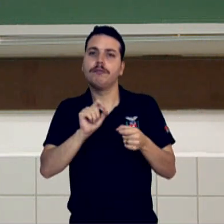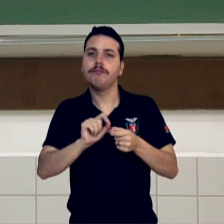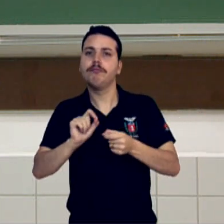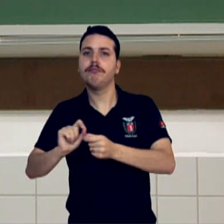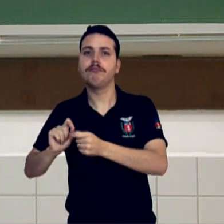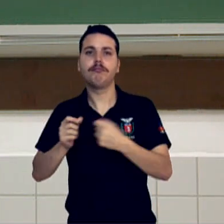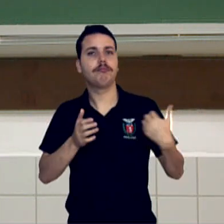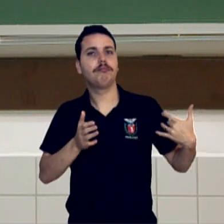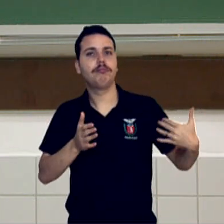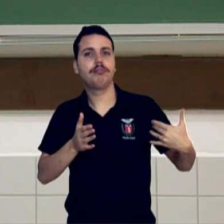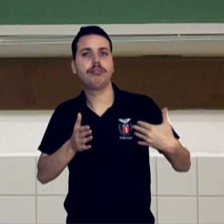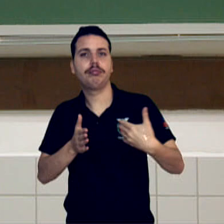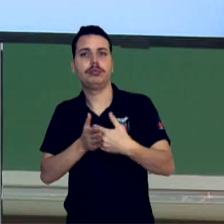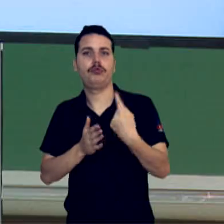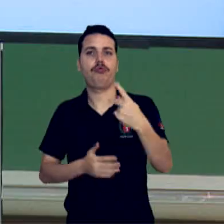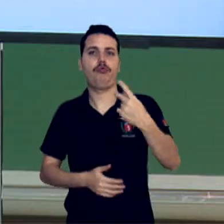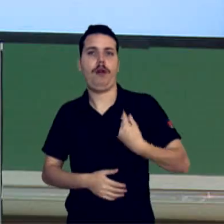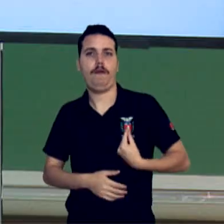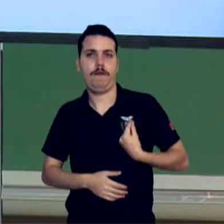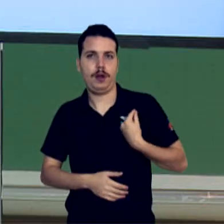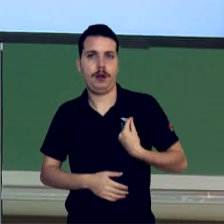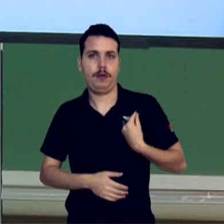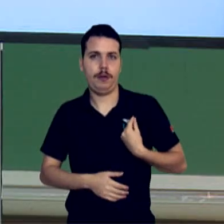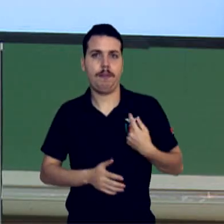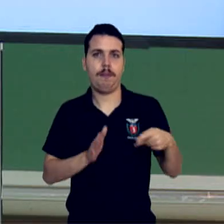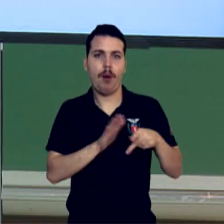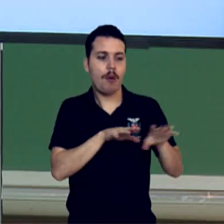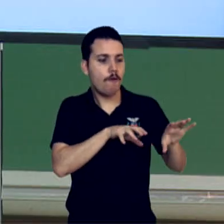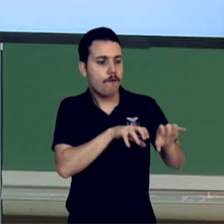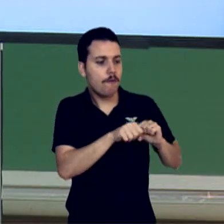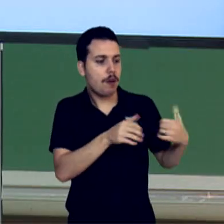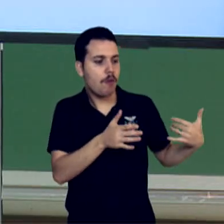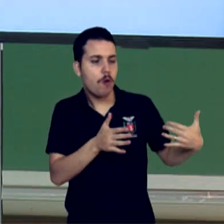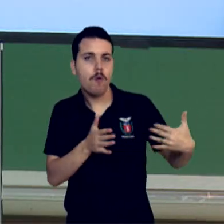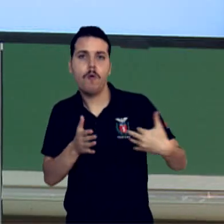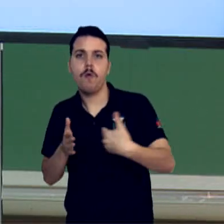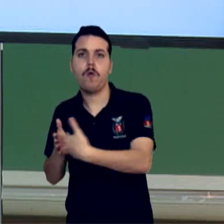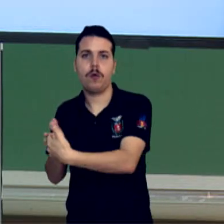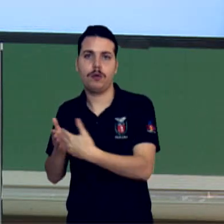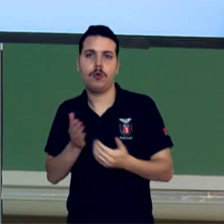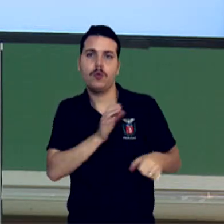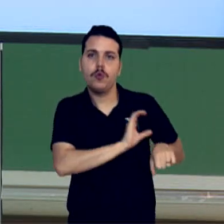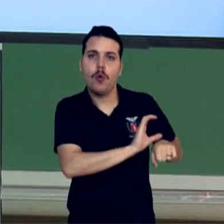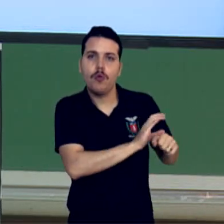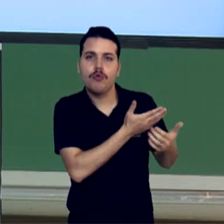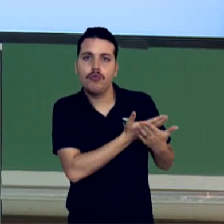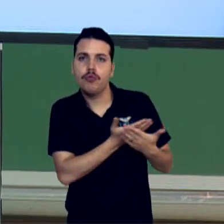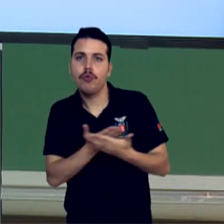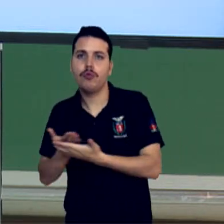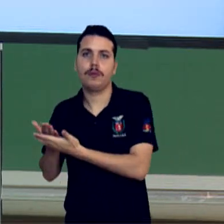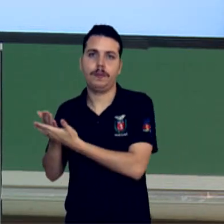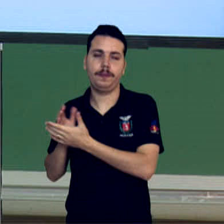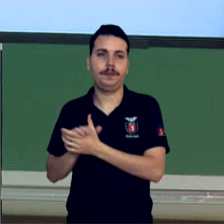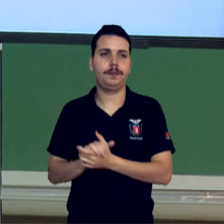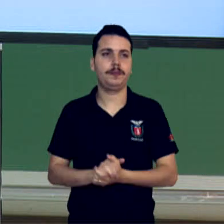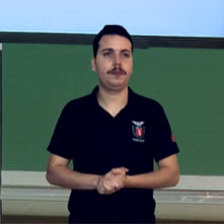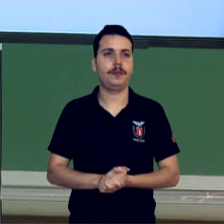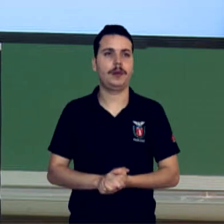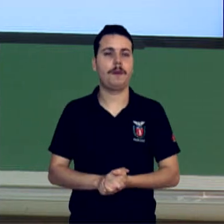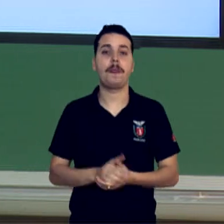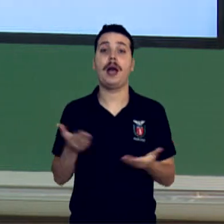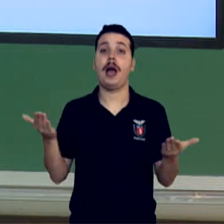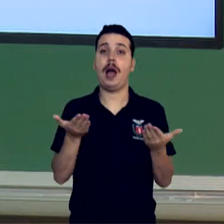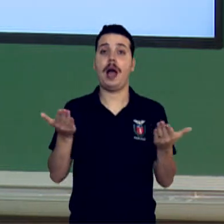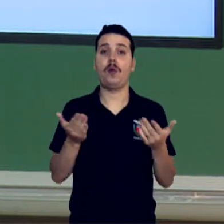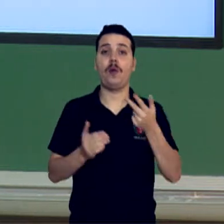ao longo da sua vida de formação, né? Tá certo? Então, agora a gente vai